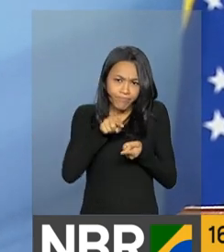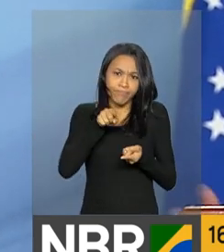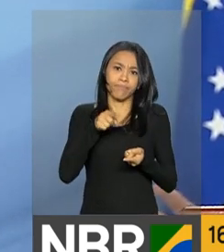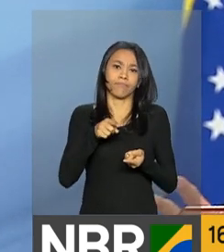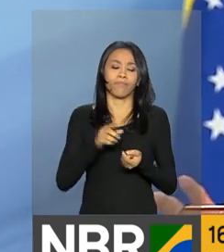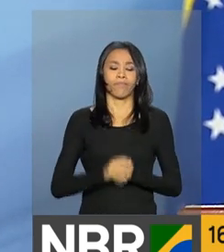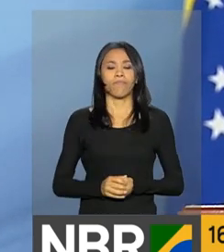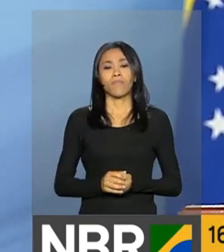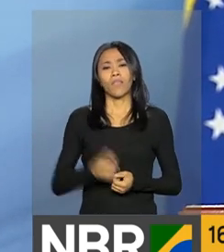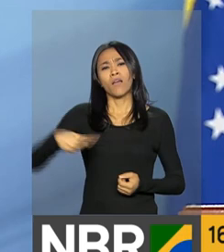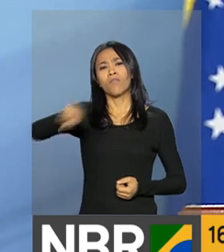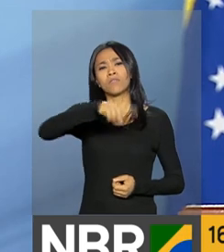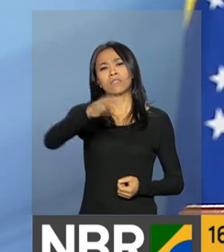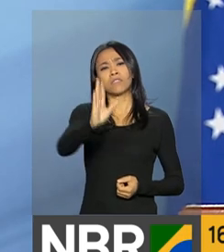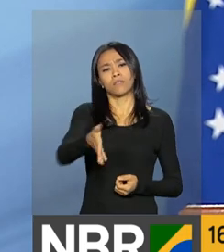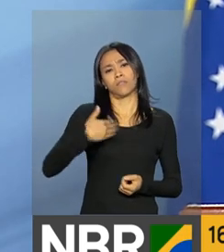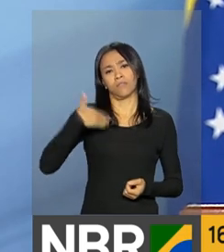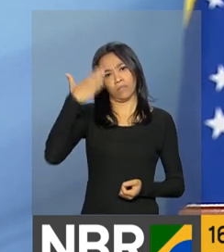Os senhores sabem que